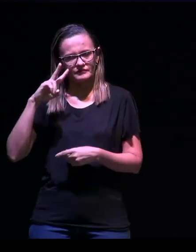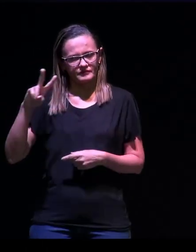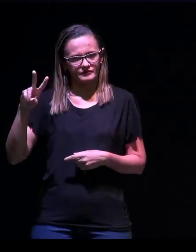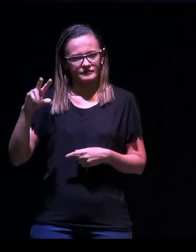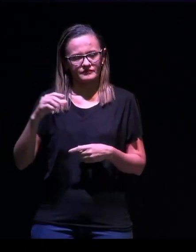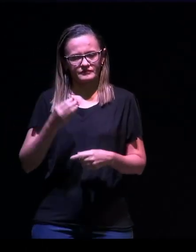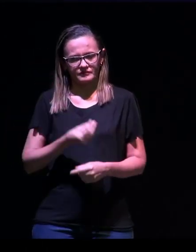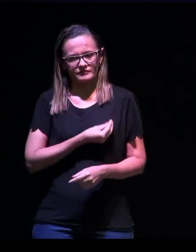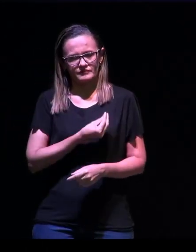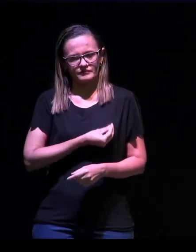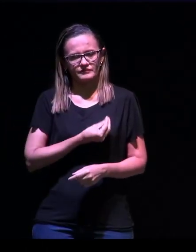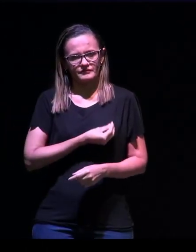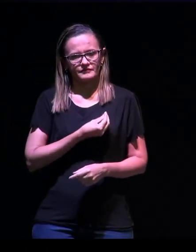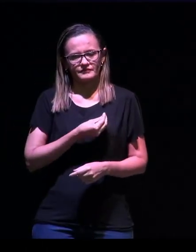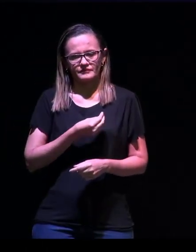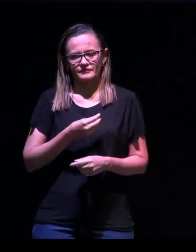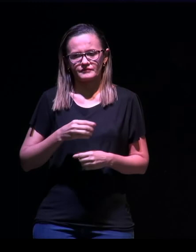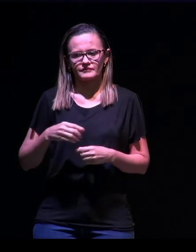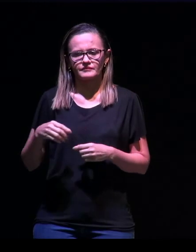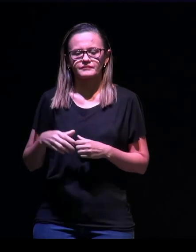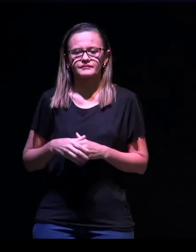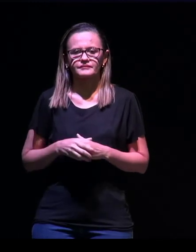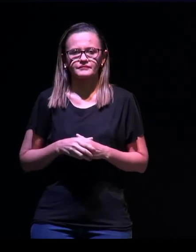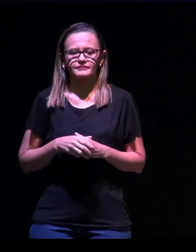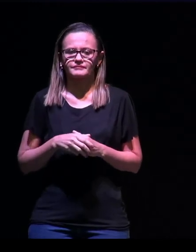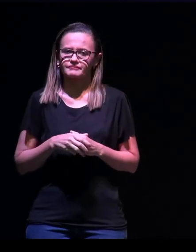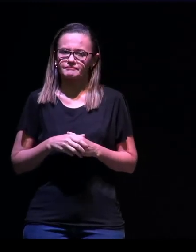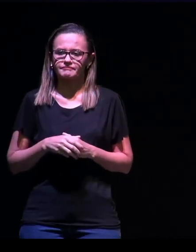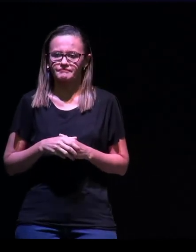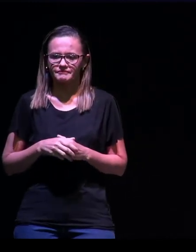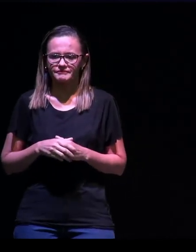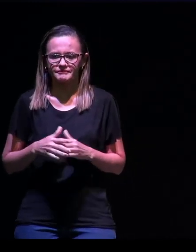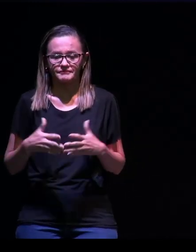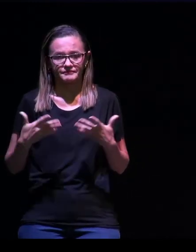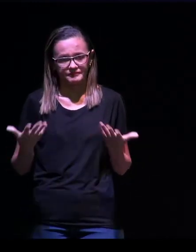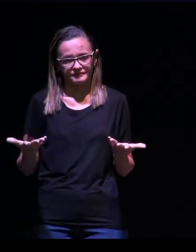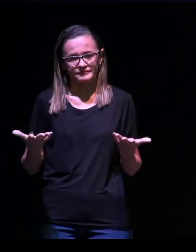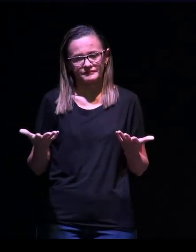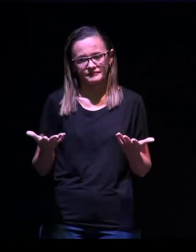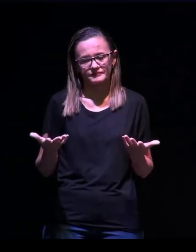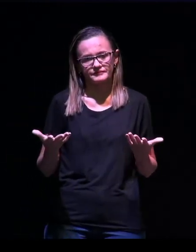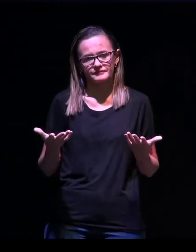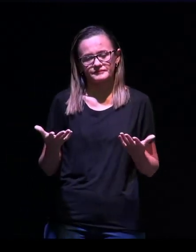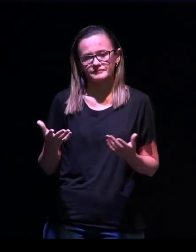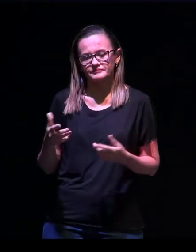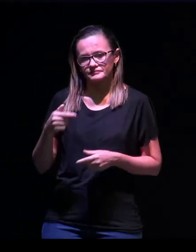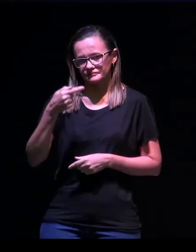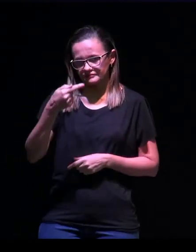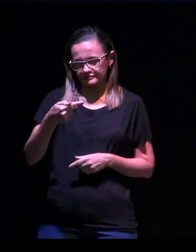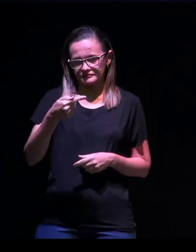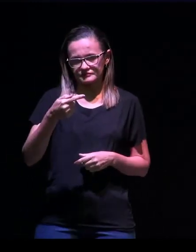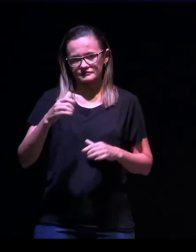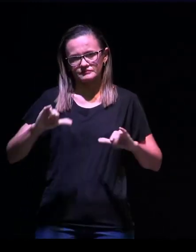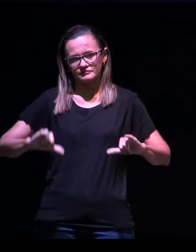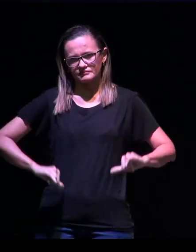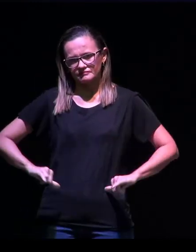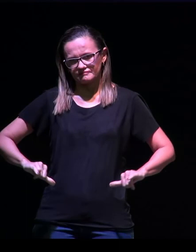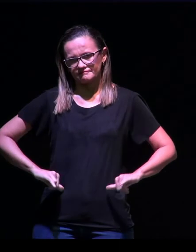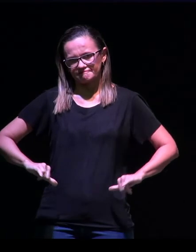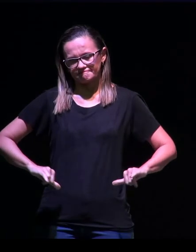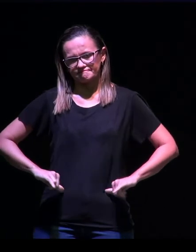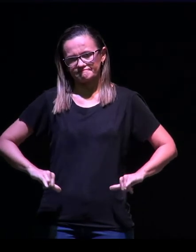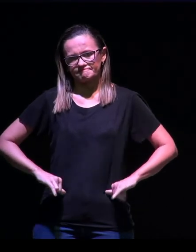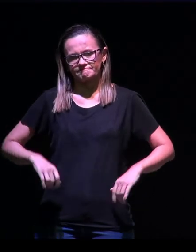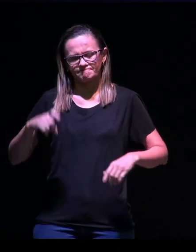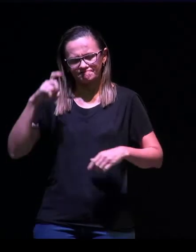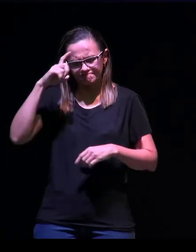viveu nessa geração. Então, os 7 anos da tribulação, se tiver dentro disso,